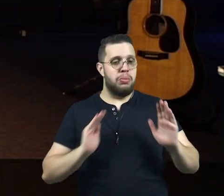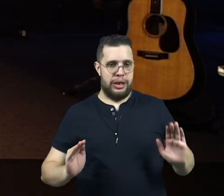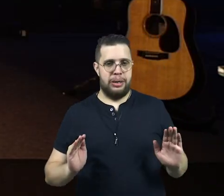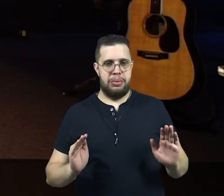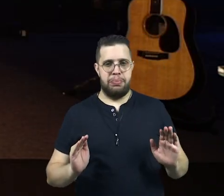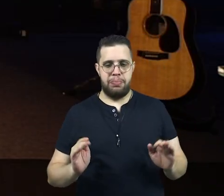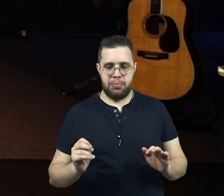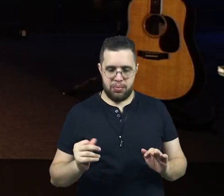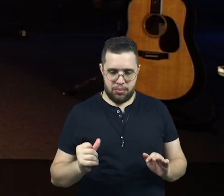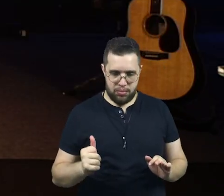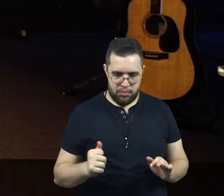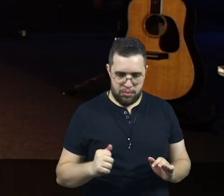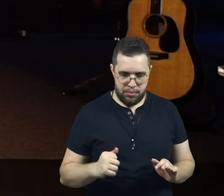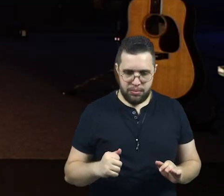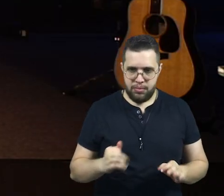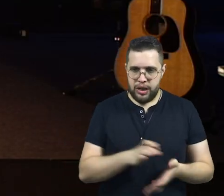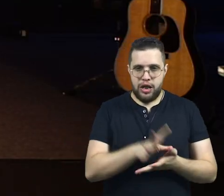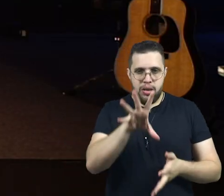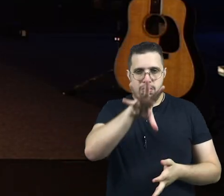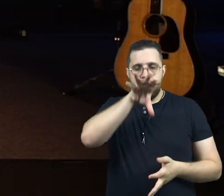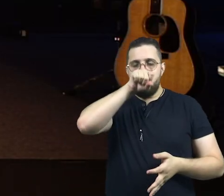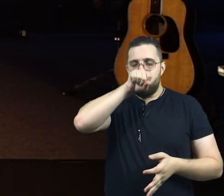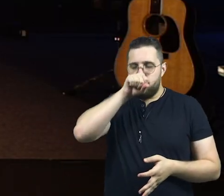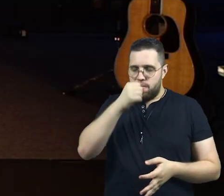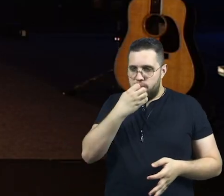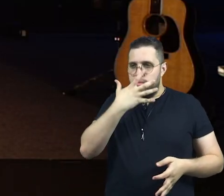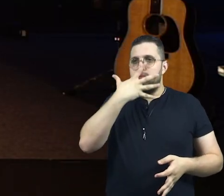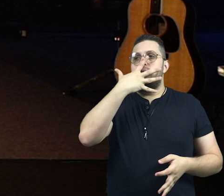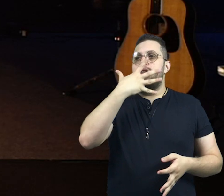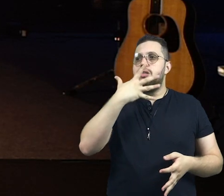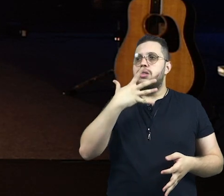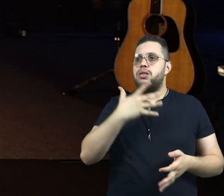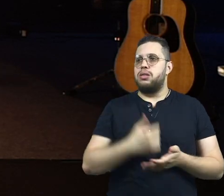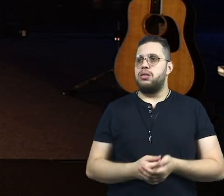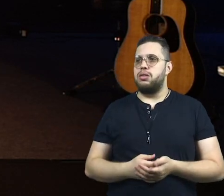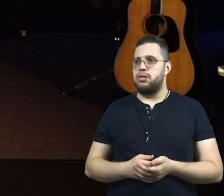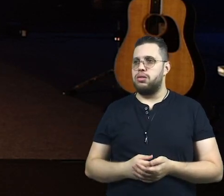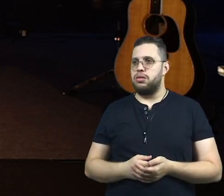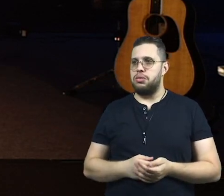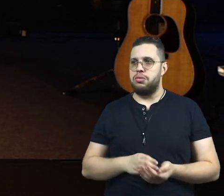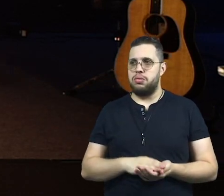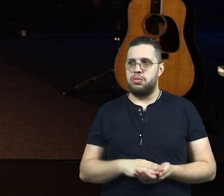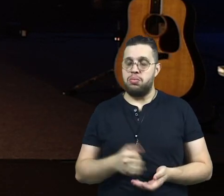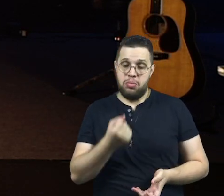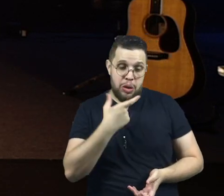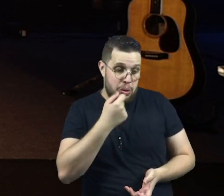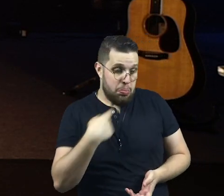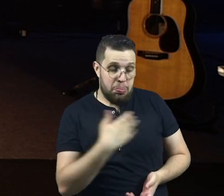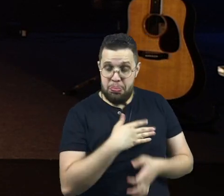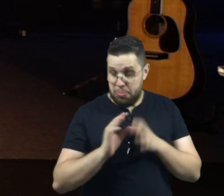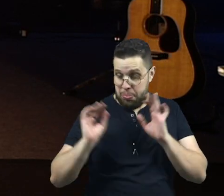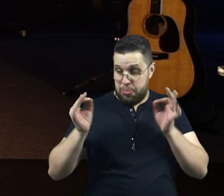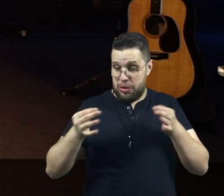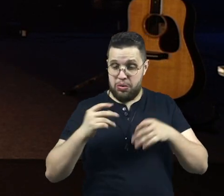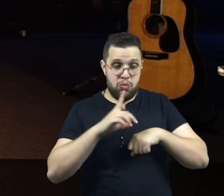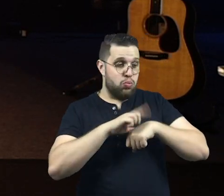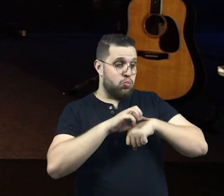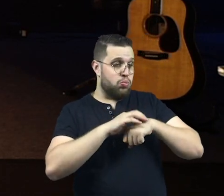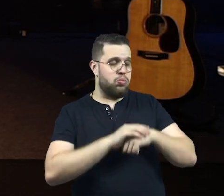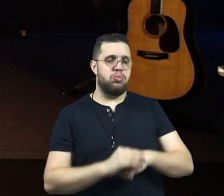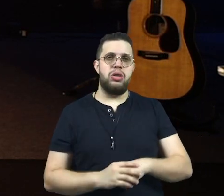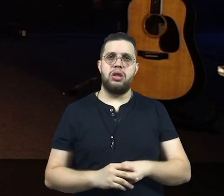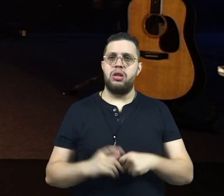caso, eu tive que fazer uma inalação com um remédio, que não foi nenhum médico que me indicou, foi um tio meu que tinha tido